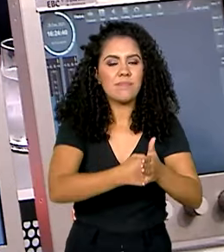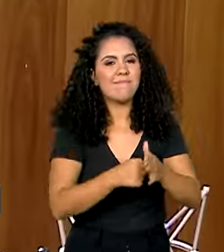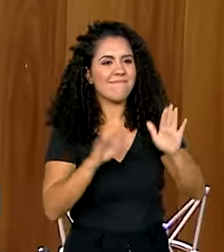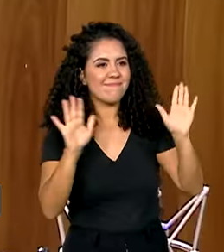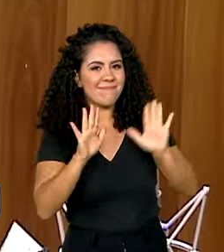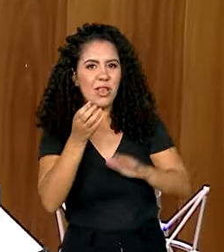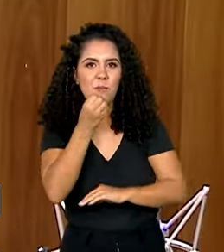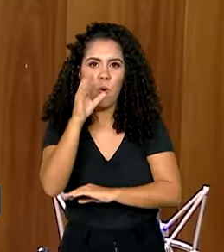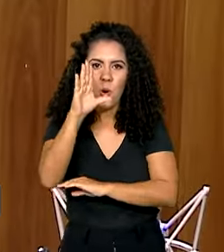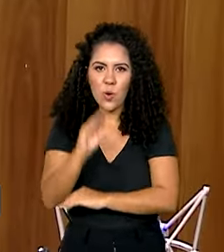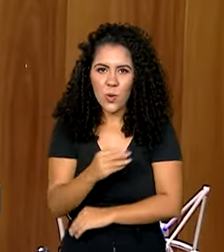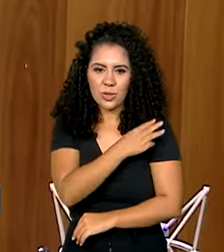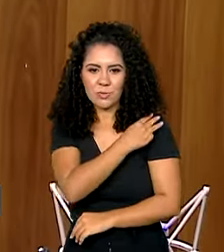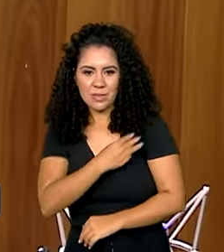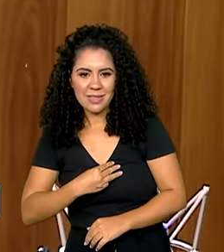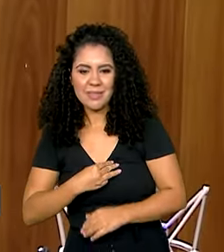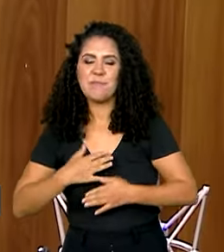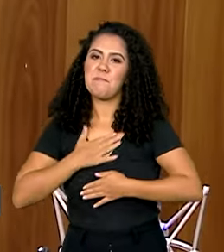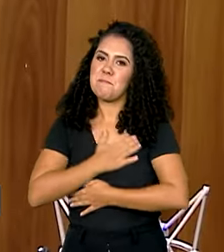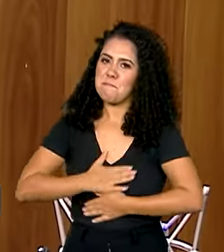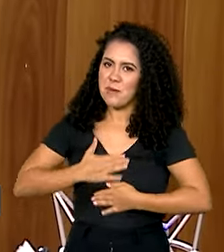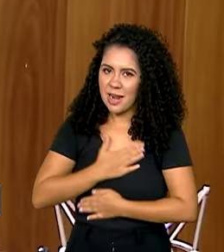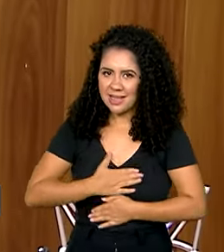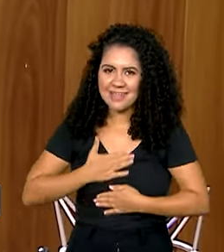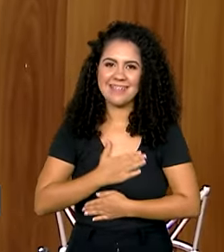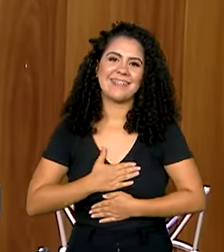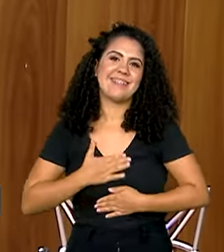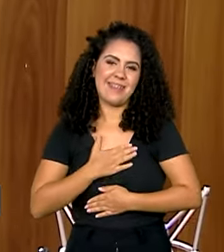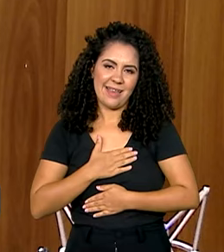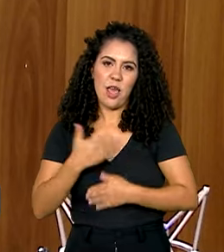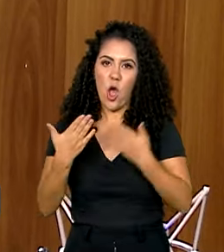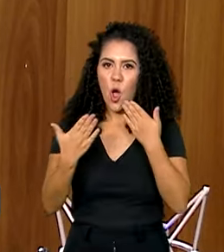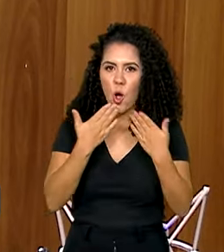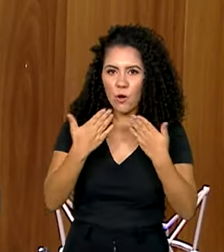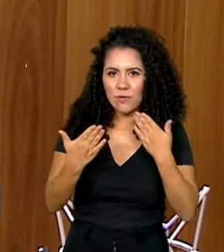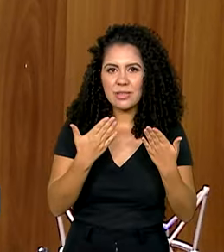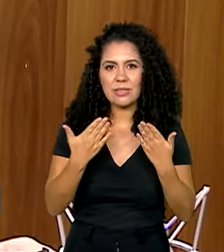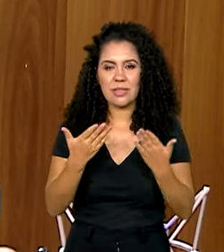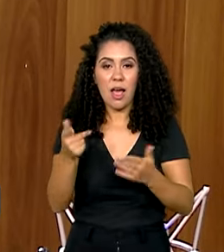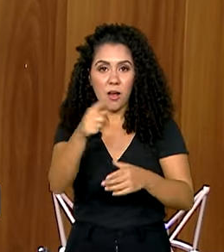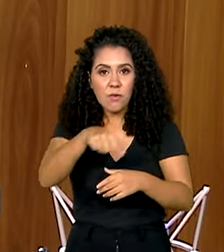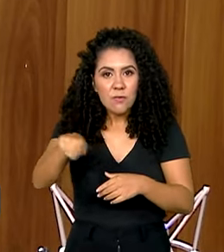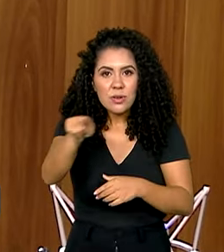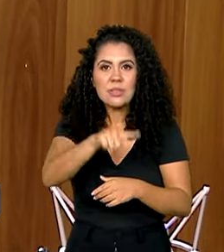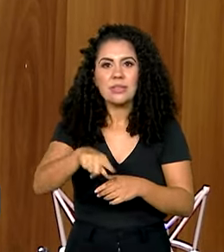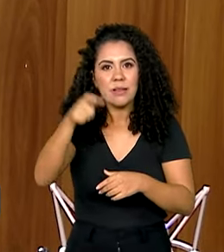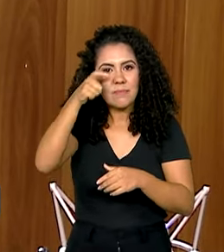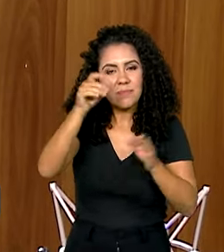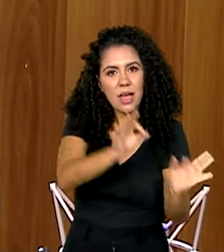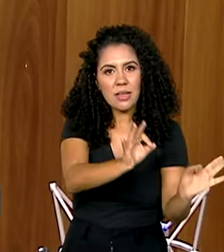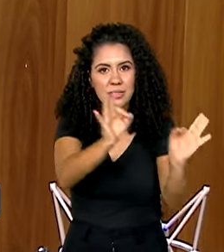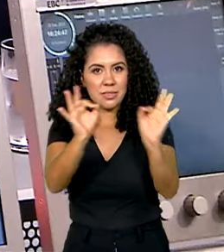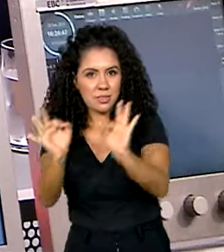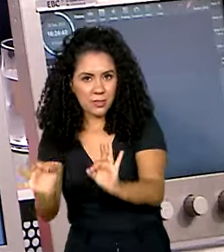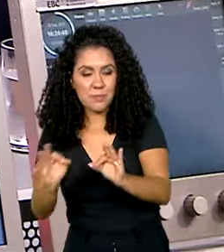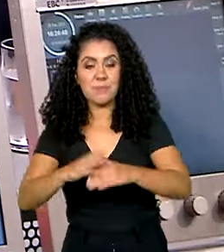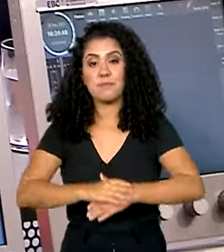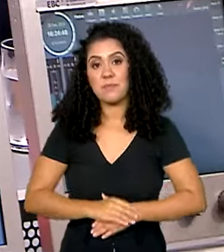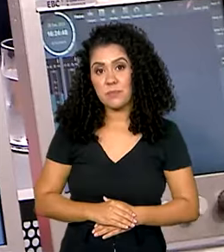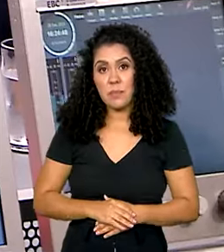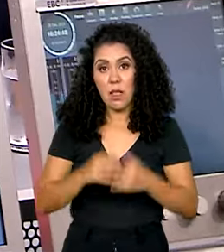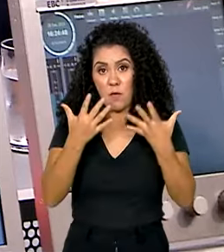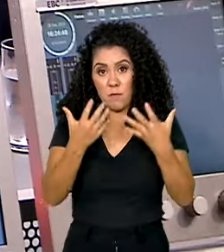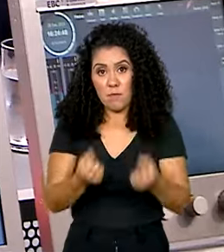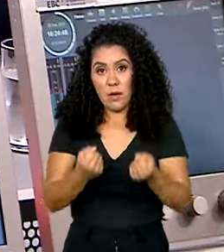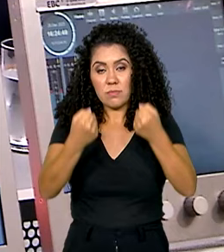ministro. Boa noite, é um prazer imenso conversar com todos que nos ouvem aqui na Voz do Brasil. Ministro, vamos começar